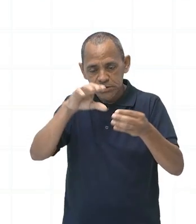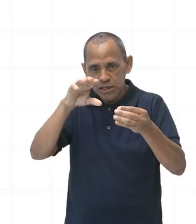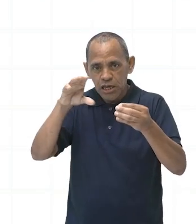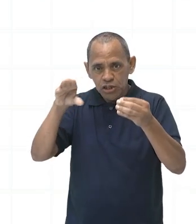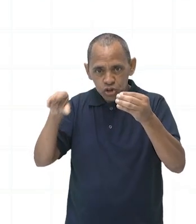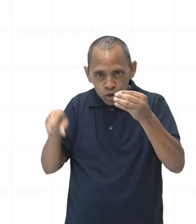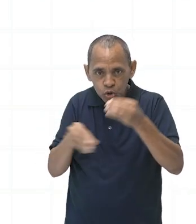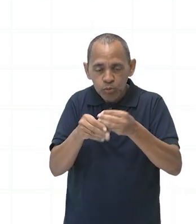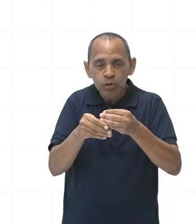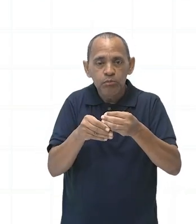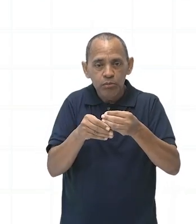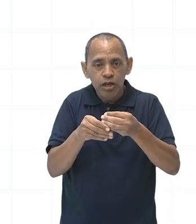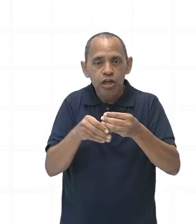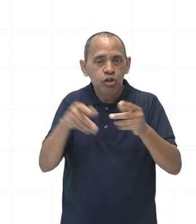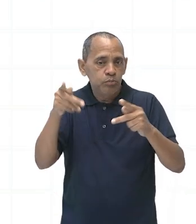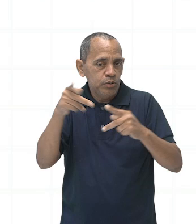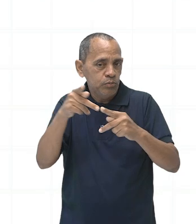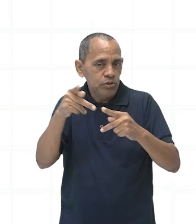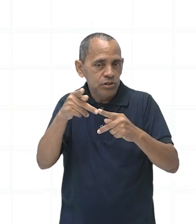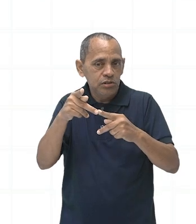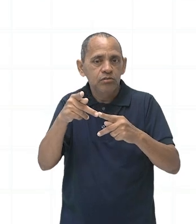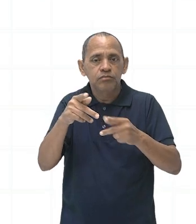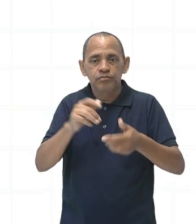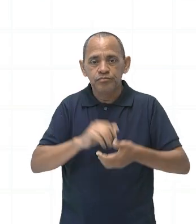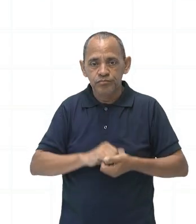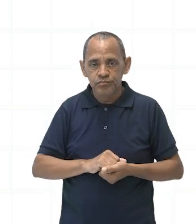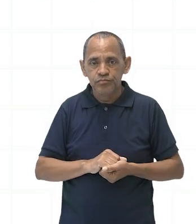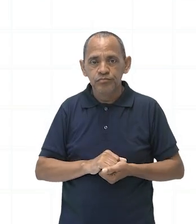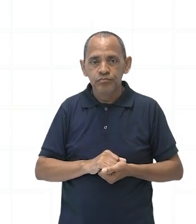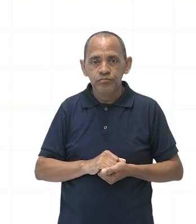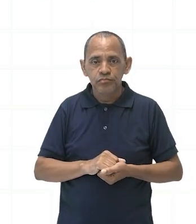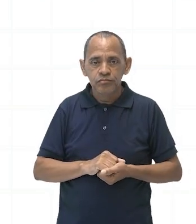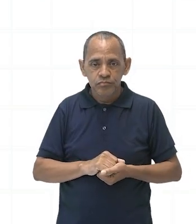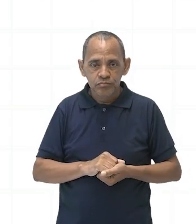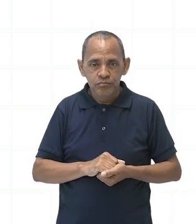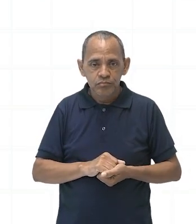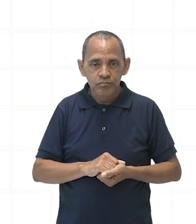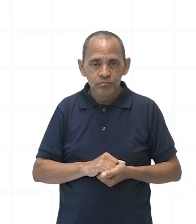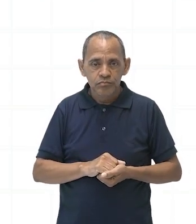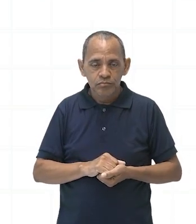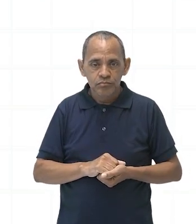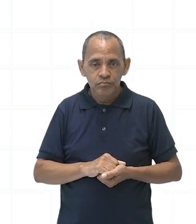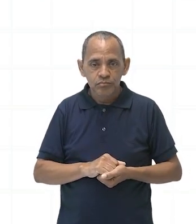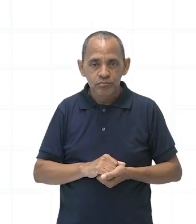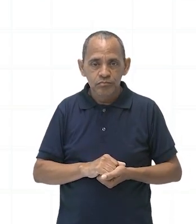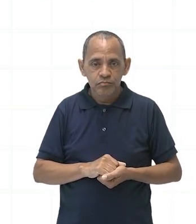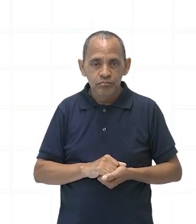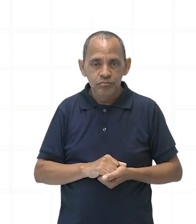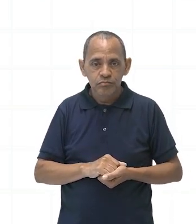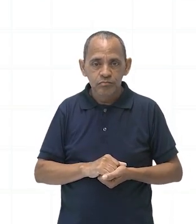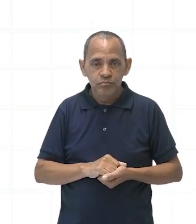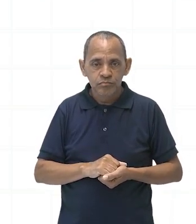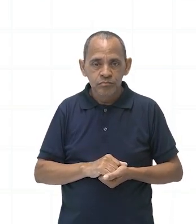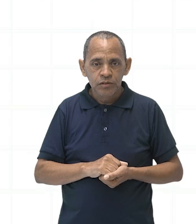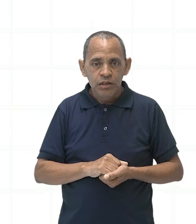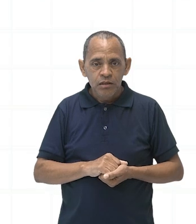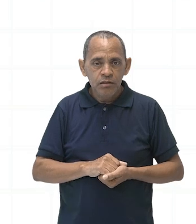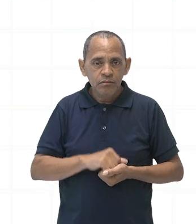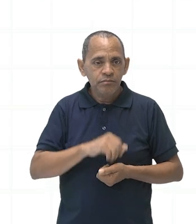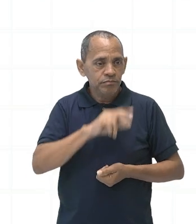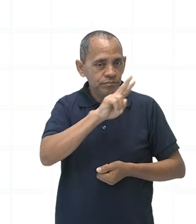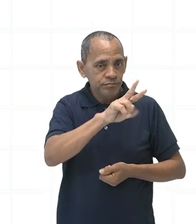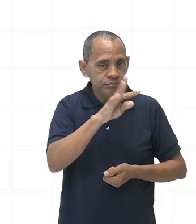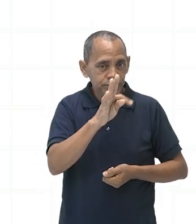no complemento. O verbo transitivo direto é sem preposição no complemento. Verbo transitivo indireto